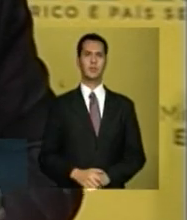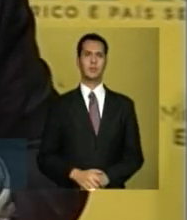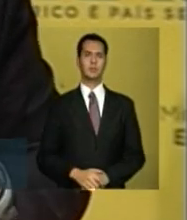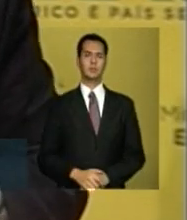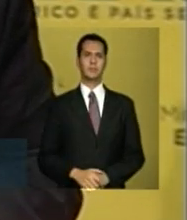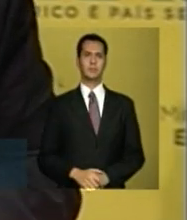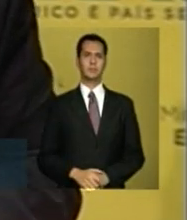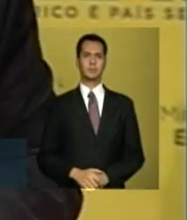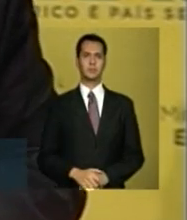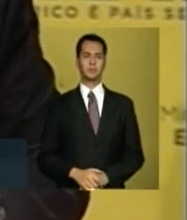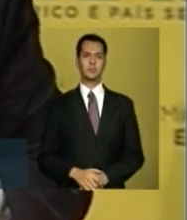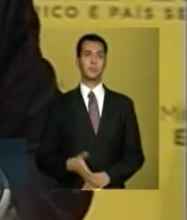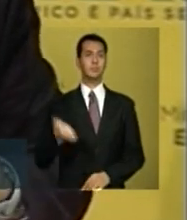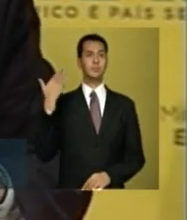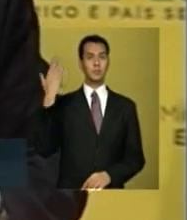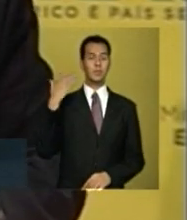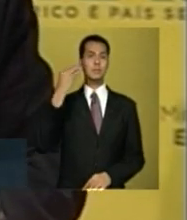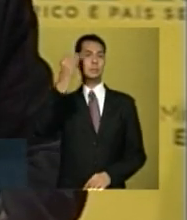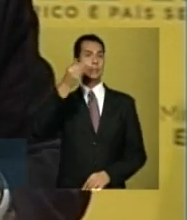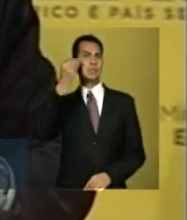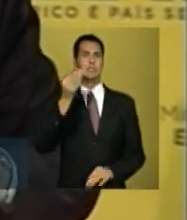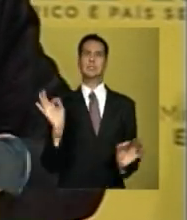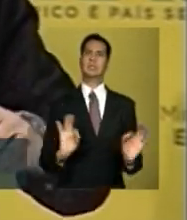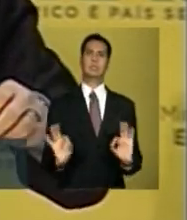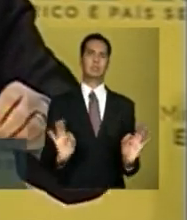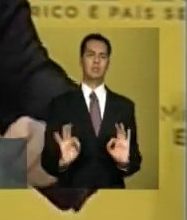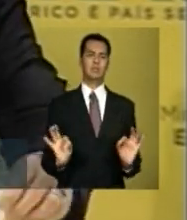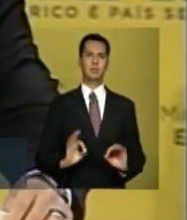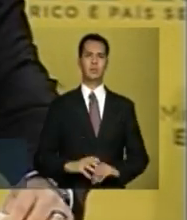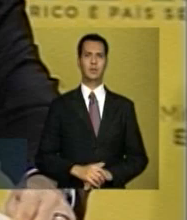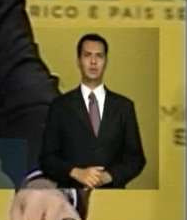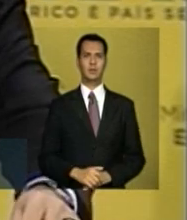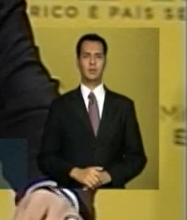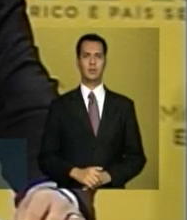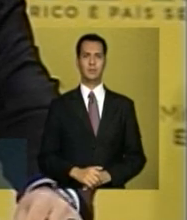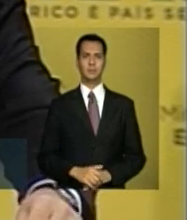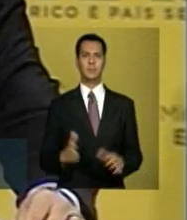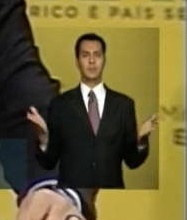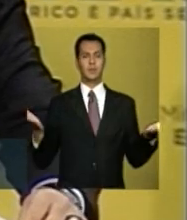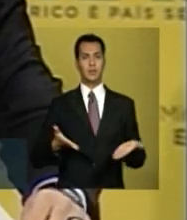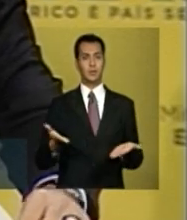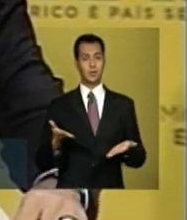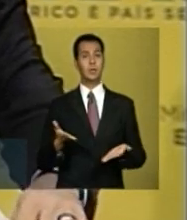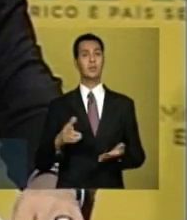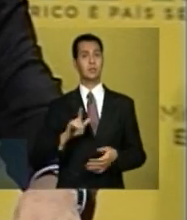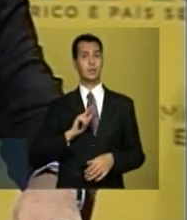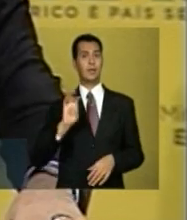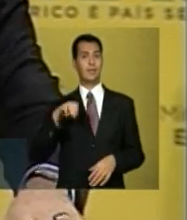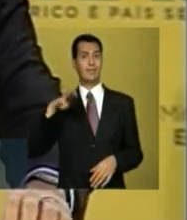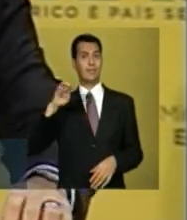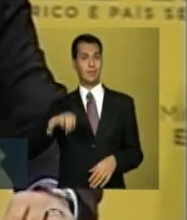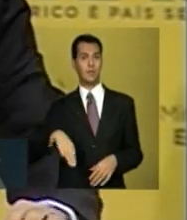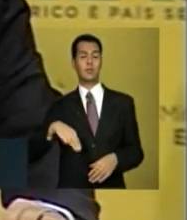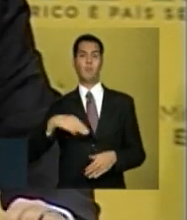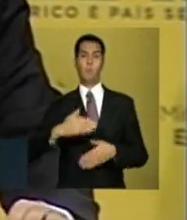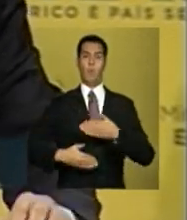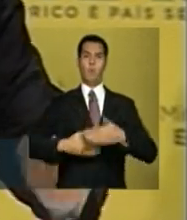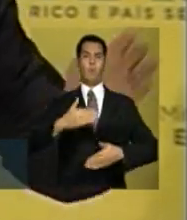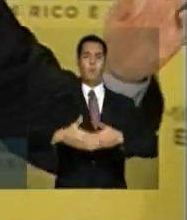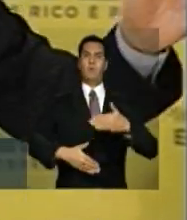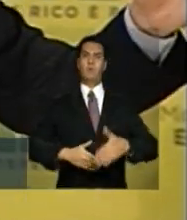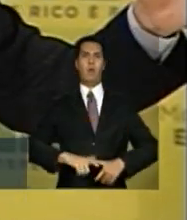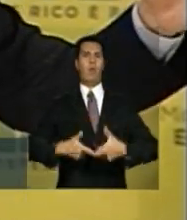nós não tínhamos nenhuma experiência de um exame nessa escala eh o crescimento do exame exatamente por todas essas